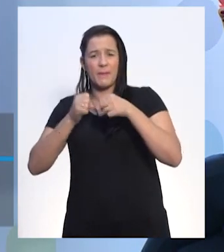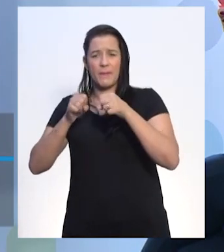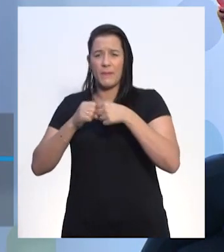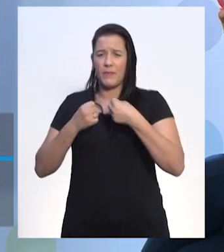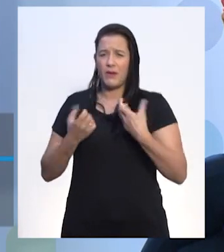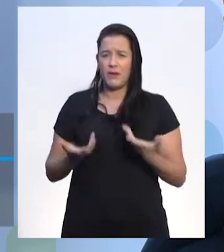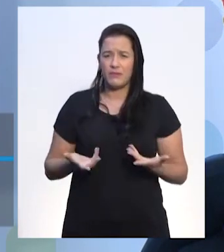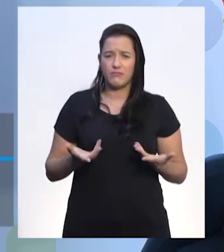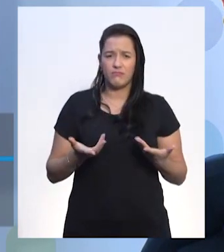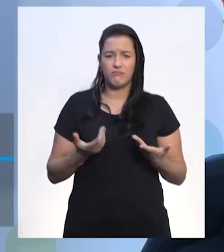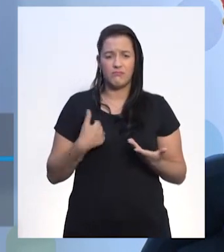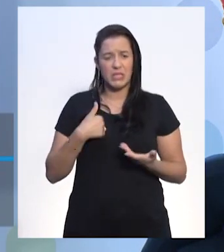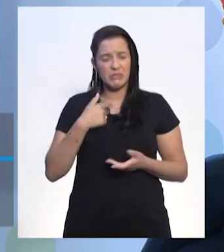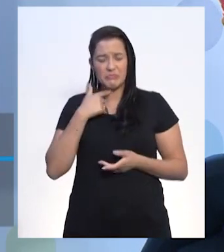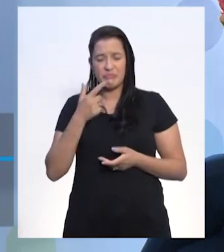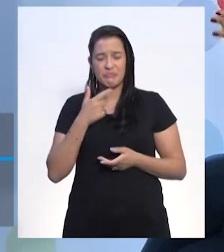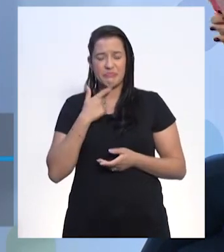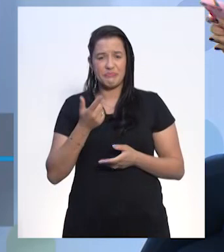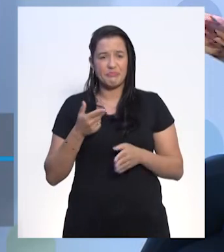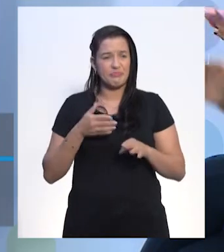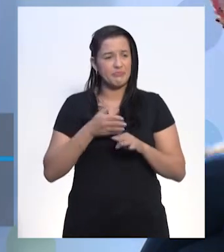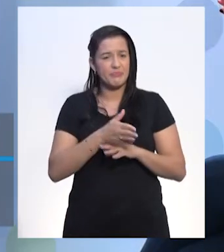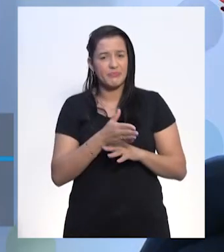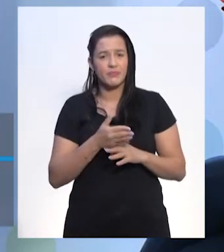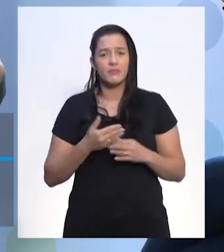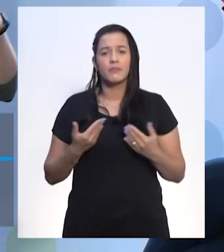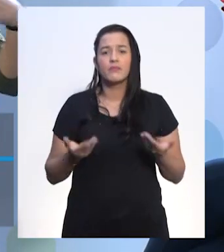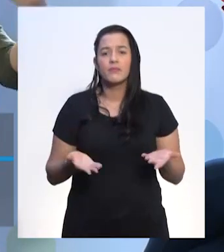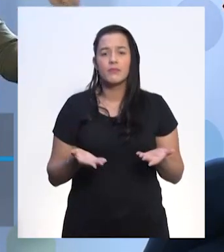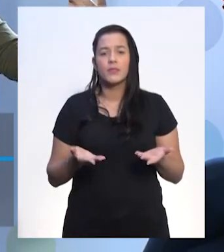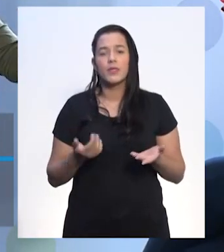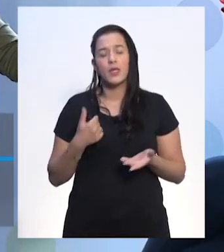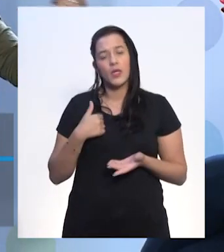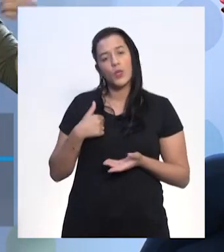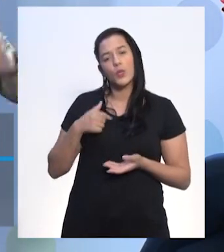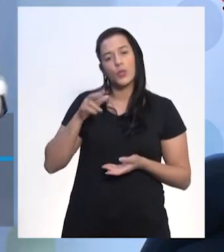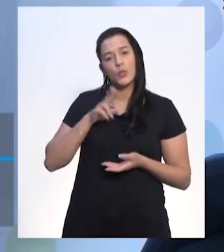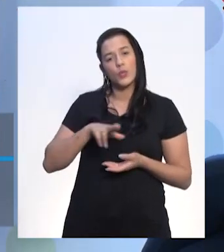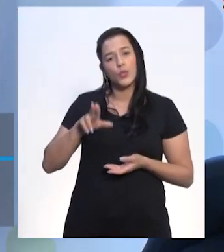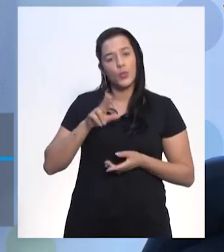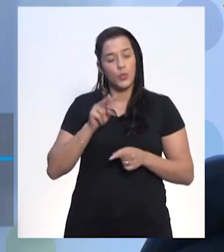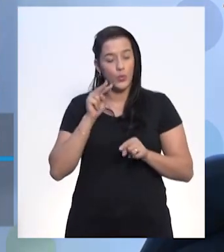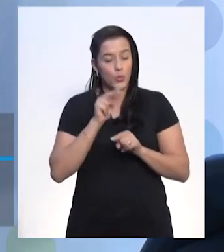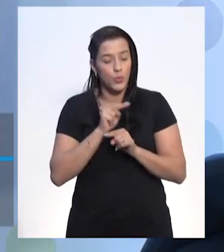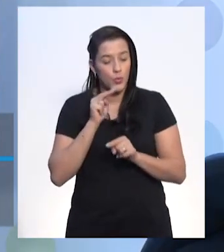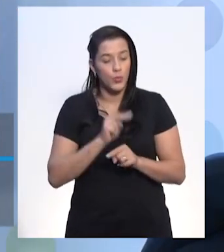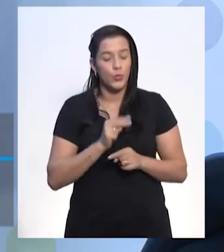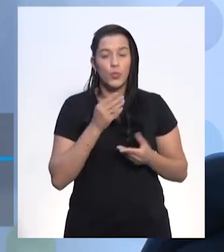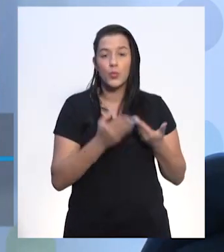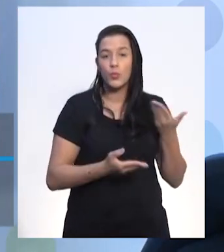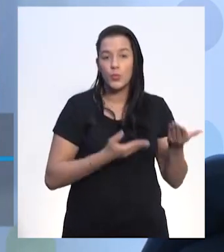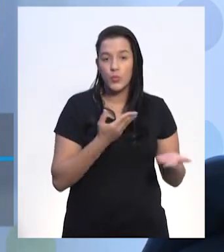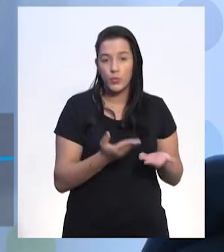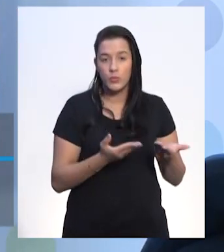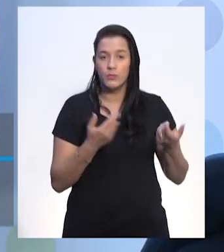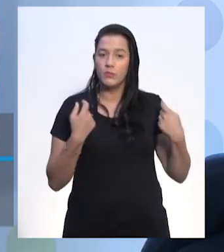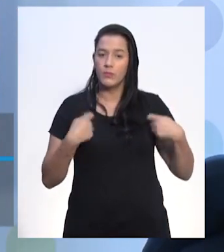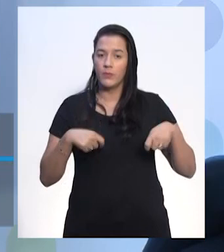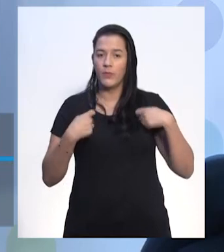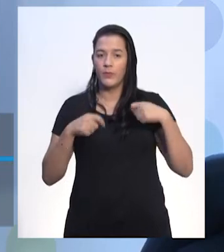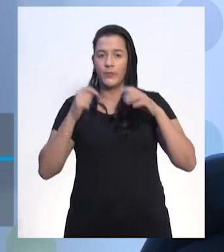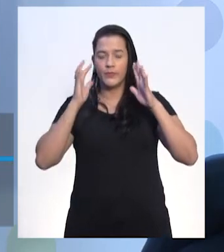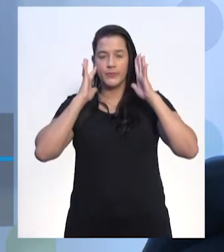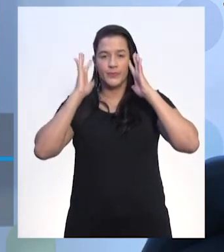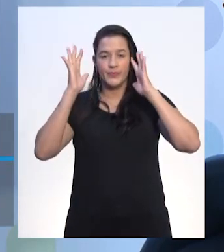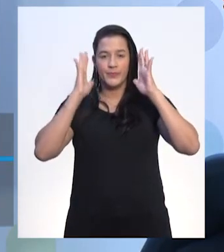está conservada, mas será que nós que usamos, nós conservamos, Juliana? Então, isso também há